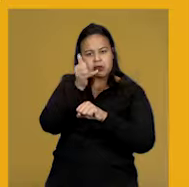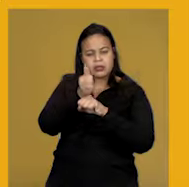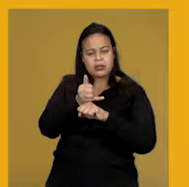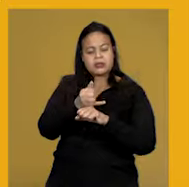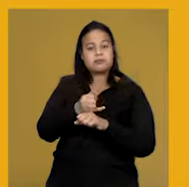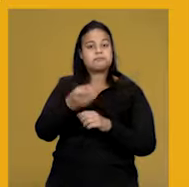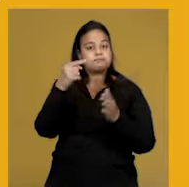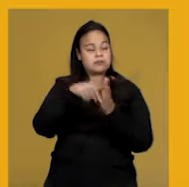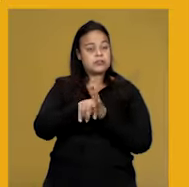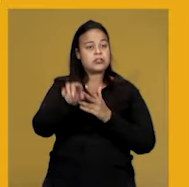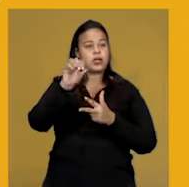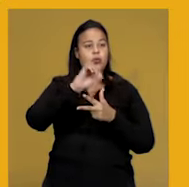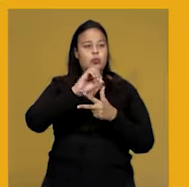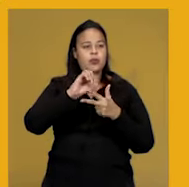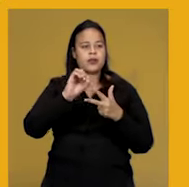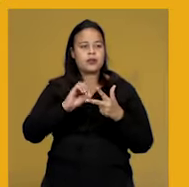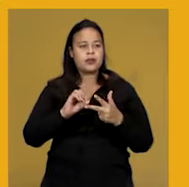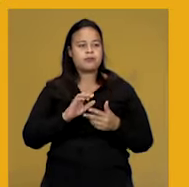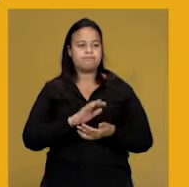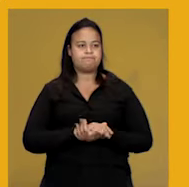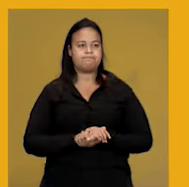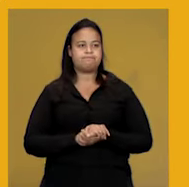Enem. Ele